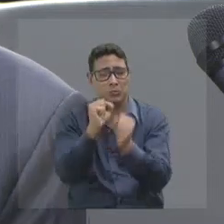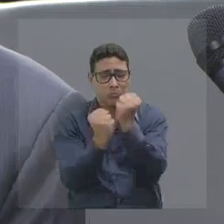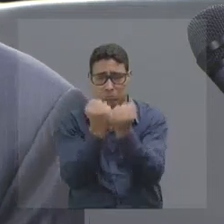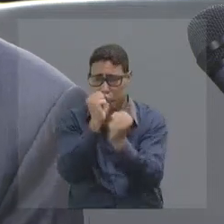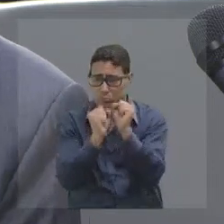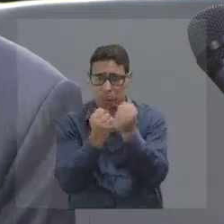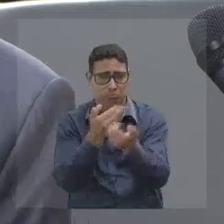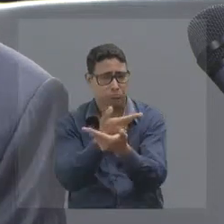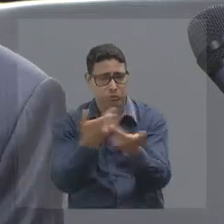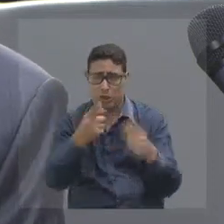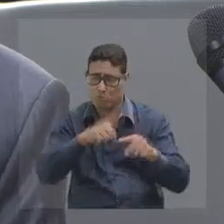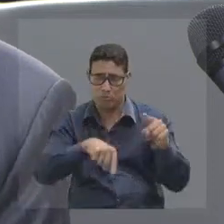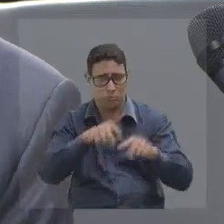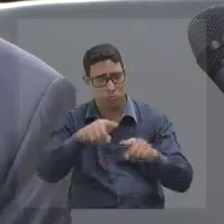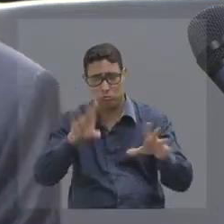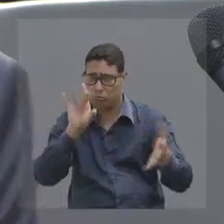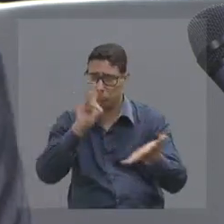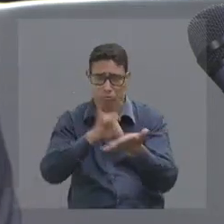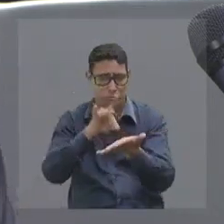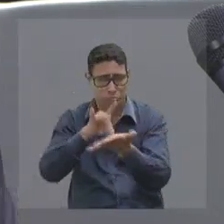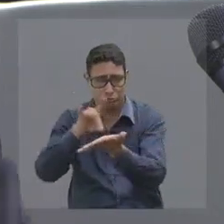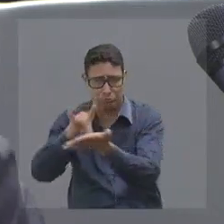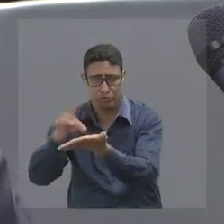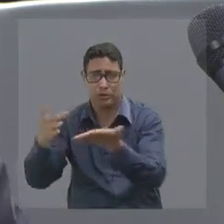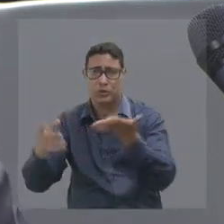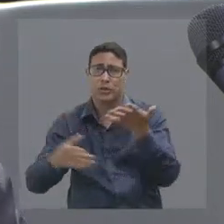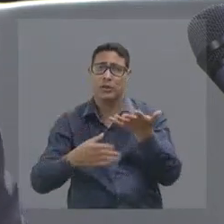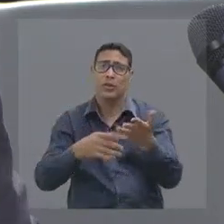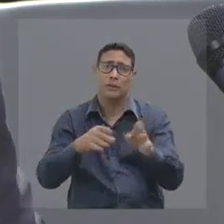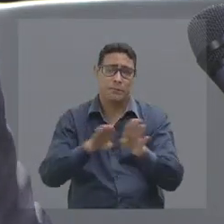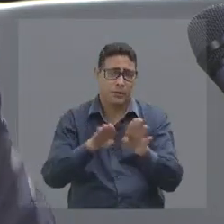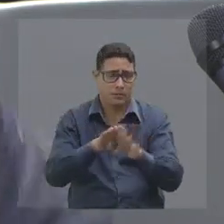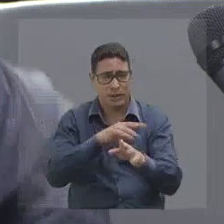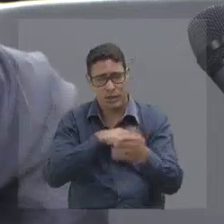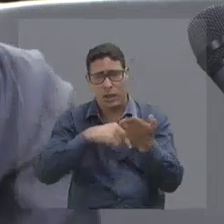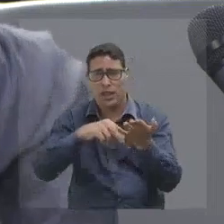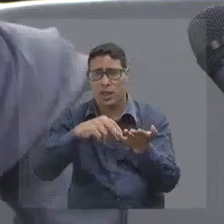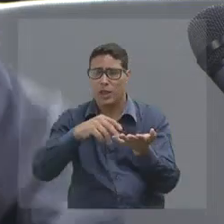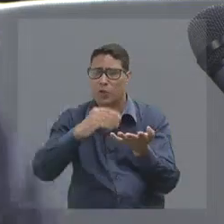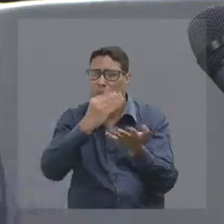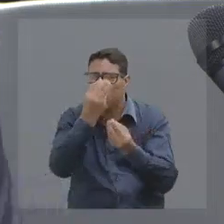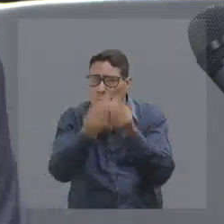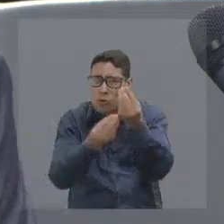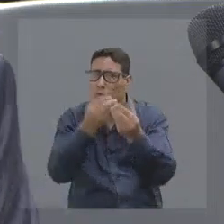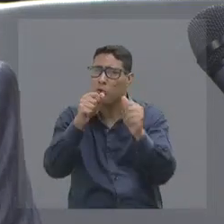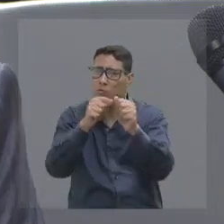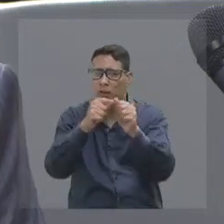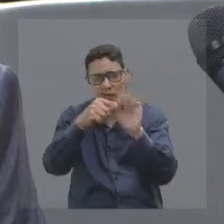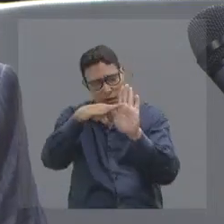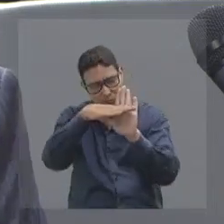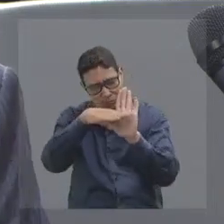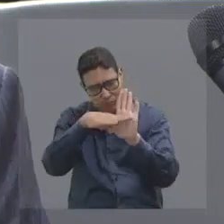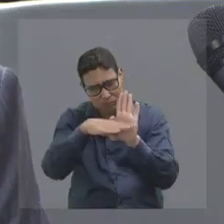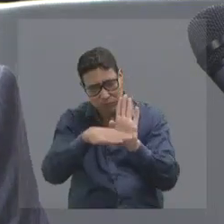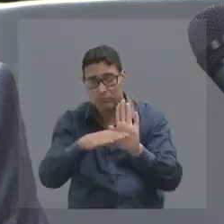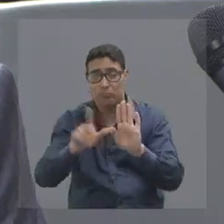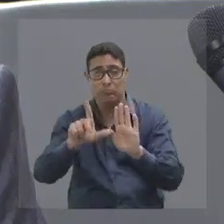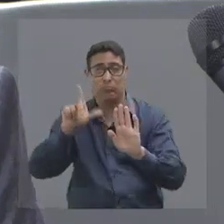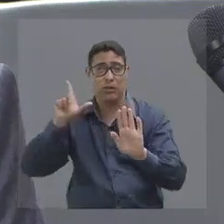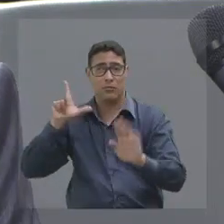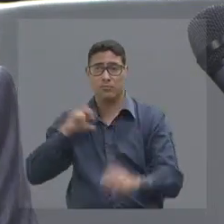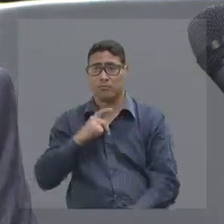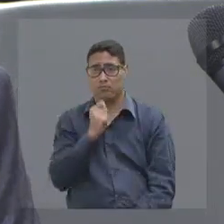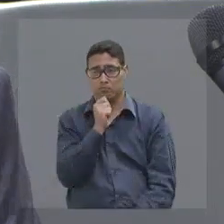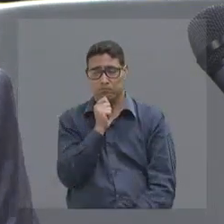habilitados teria o receituário da forma correta mas infelizmente não tinha isso então